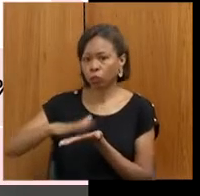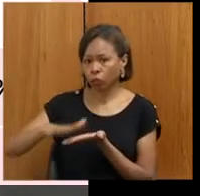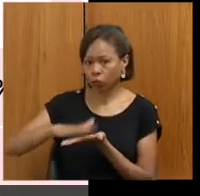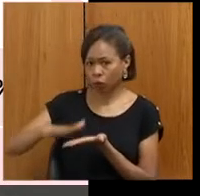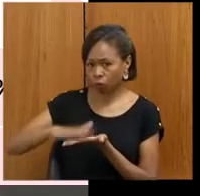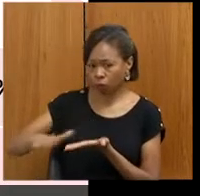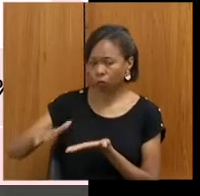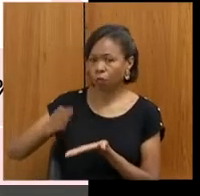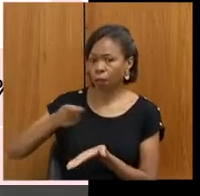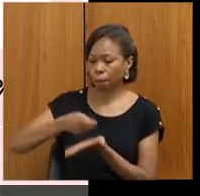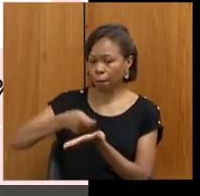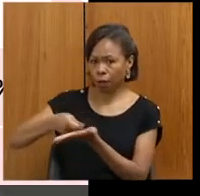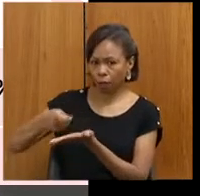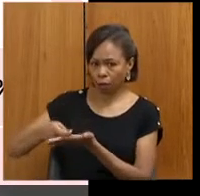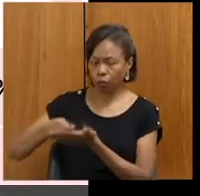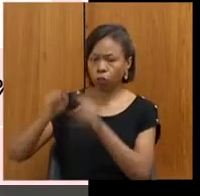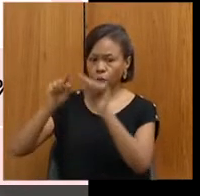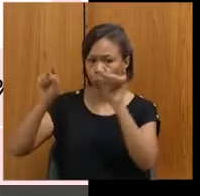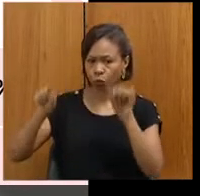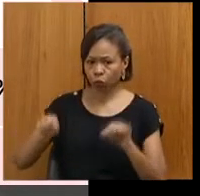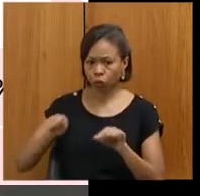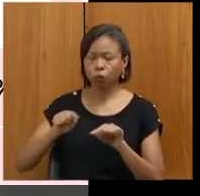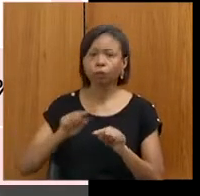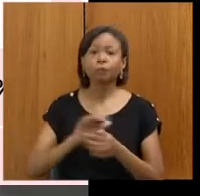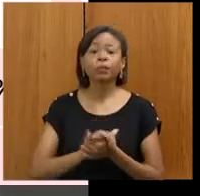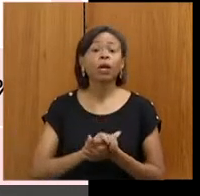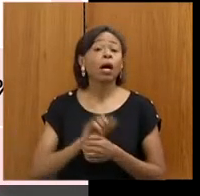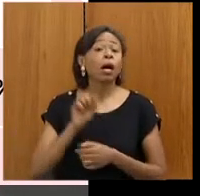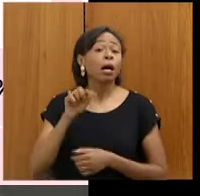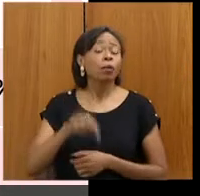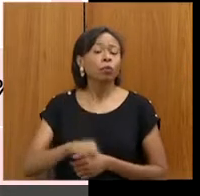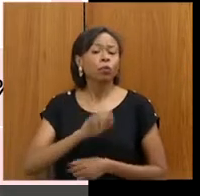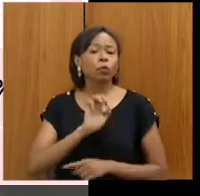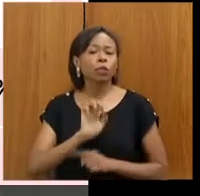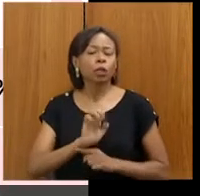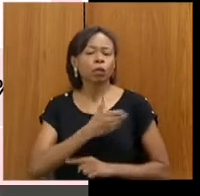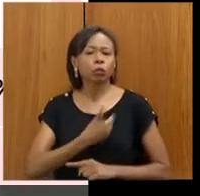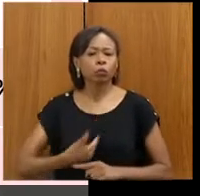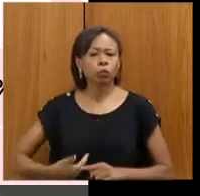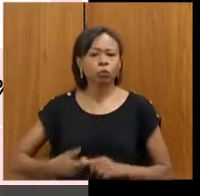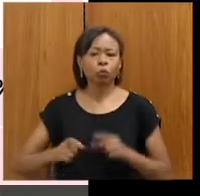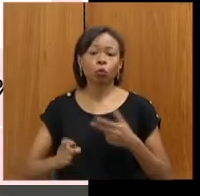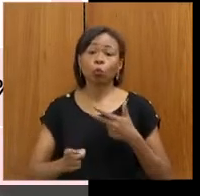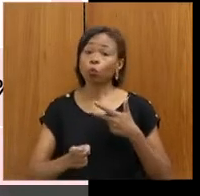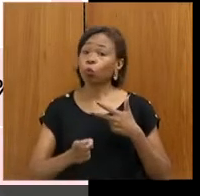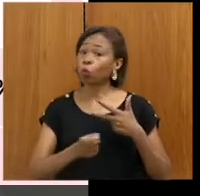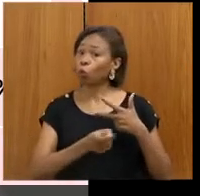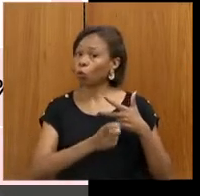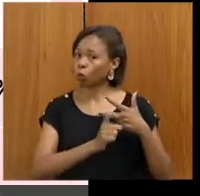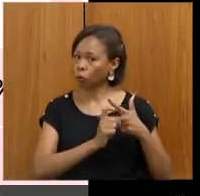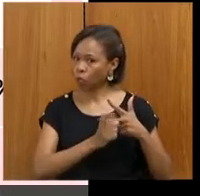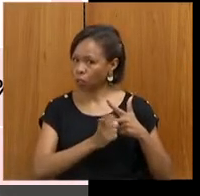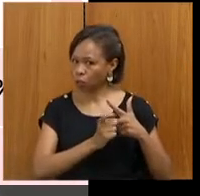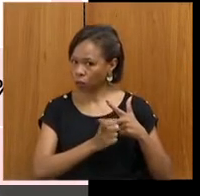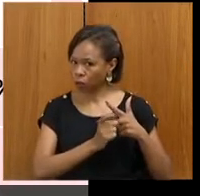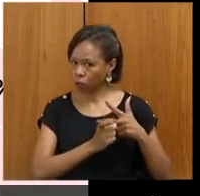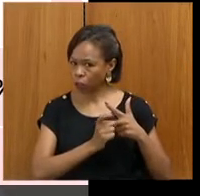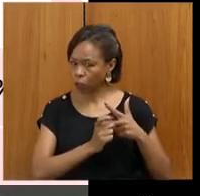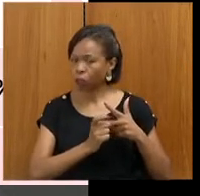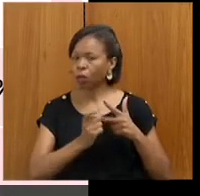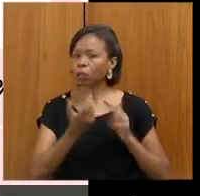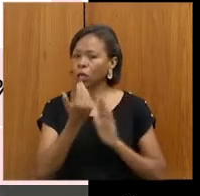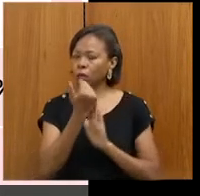receita corrente líquida o estado vem apresentando uma no caso do Poder Executivo ele vem apresentando uma